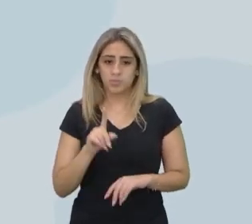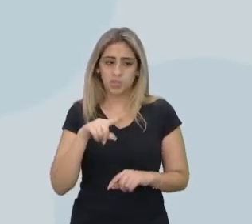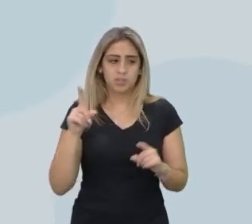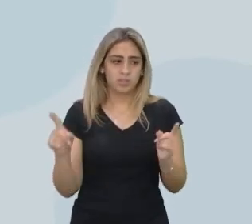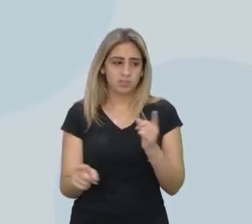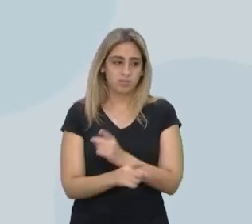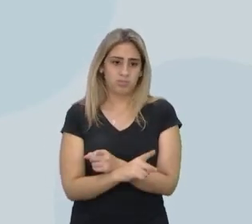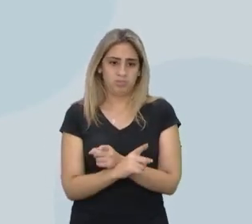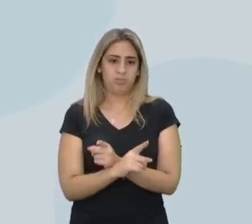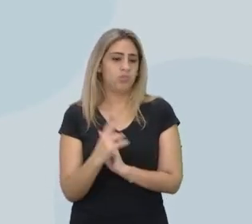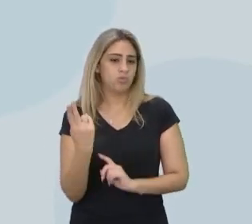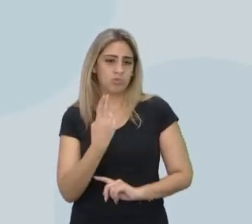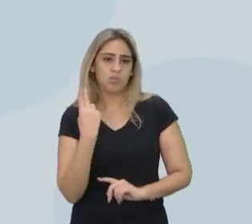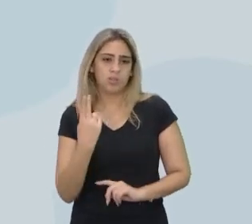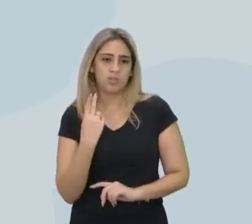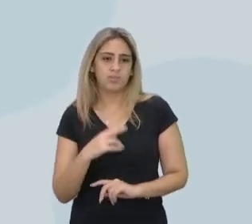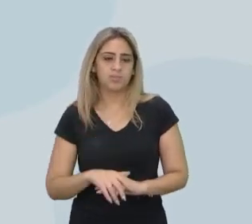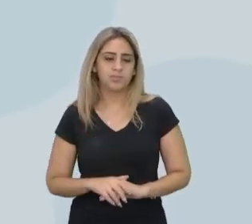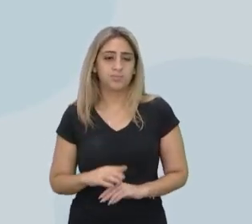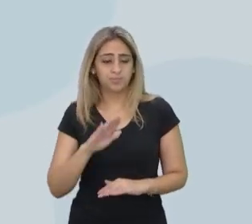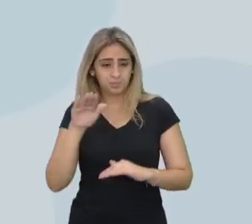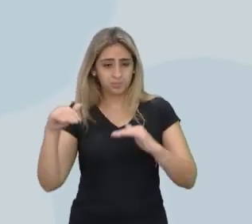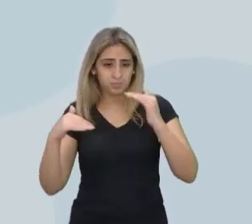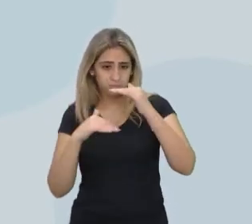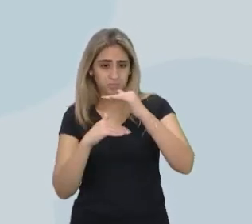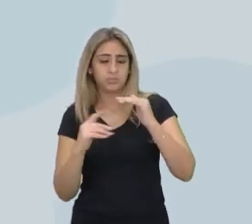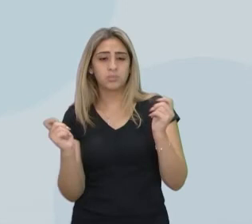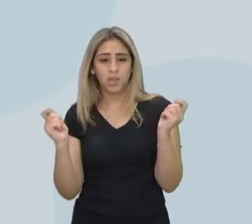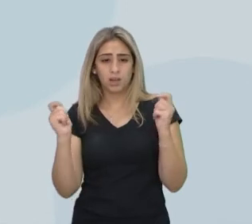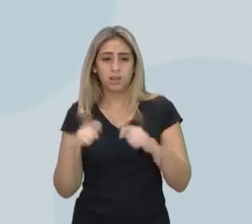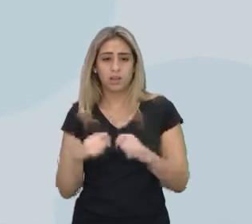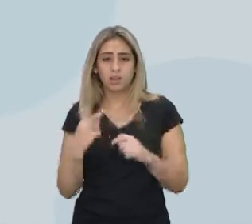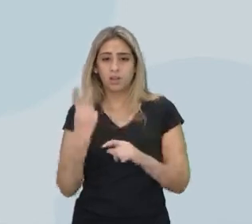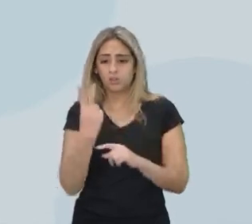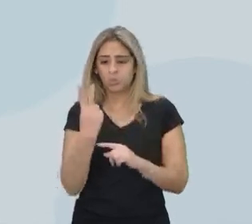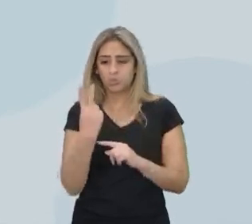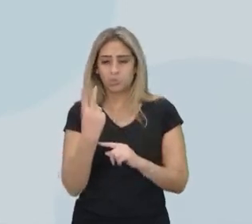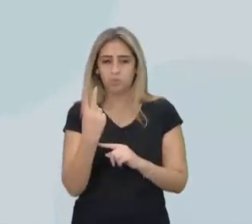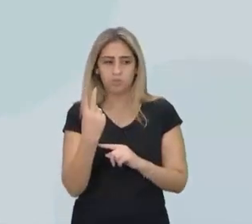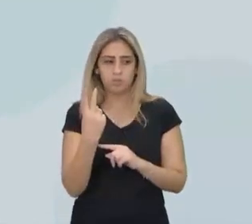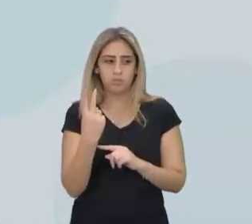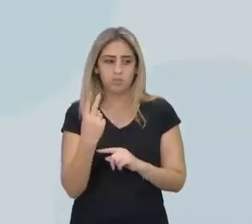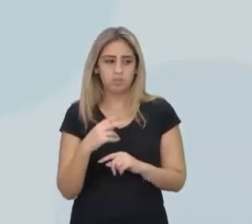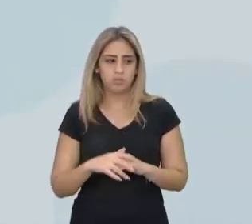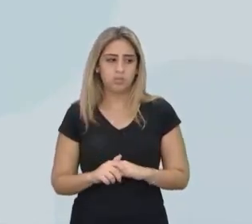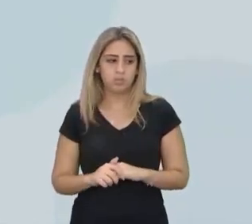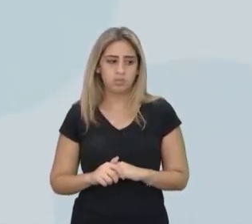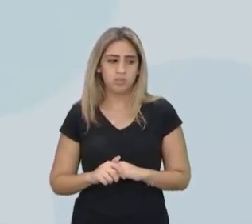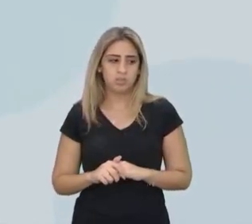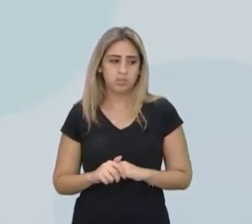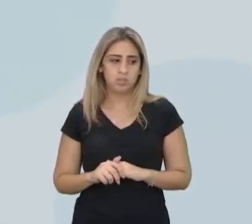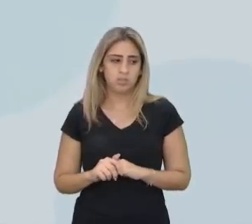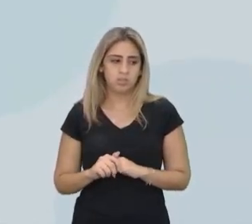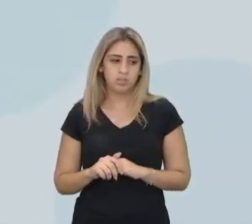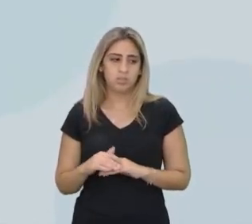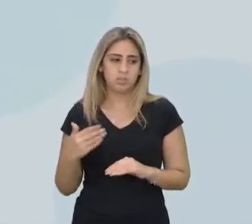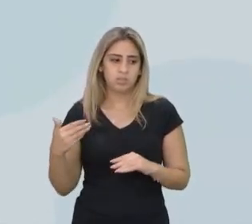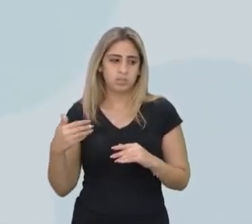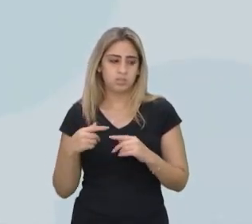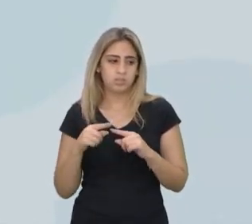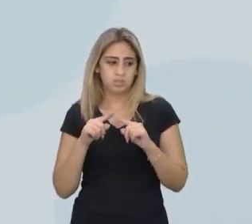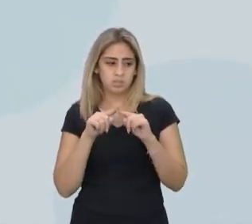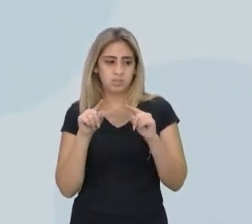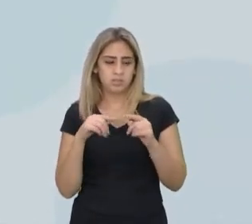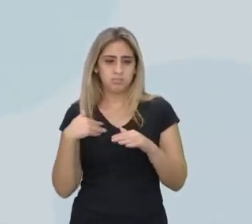irreversível. A reação de baixo, ela aparece uma seta dupla, aparece para o sentido direto e para o sentido inverso. Então,